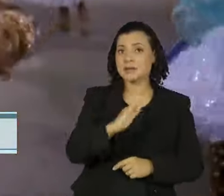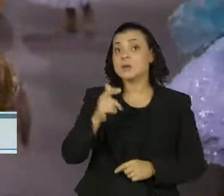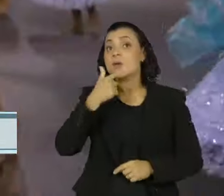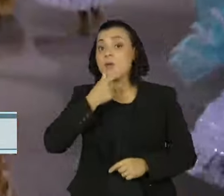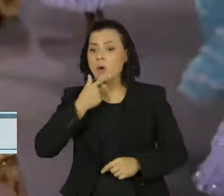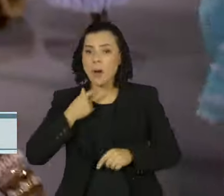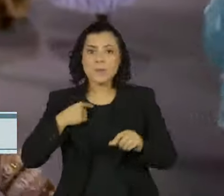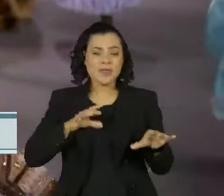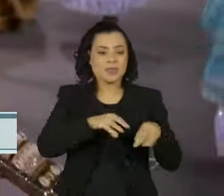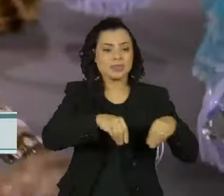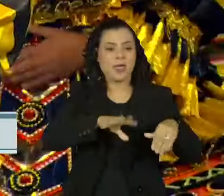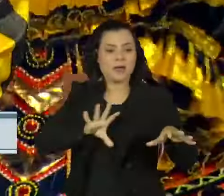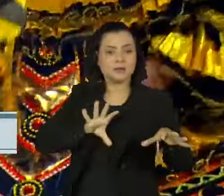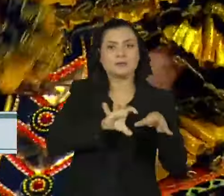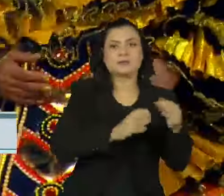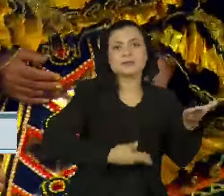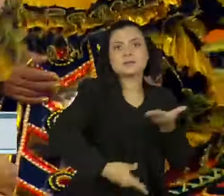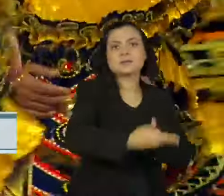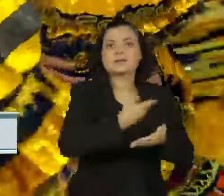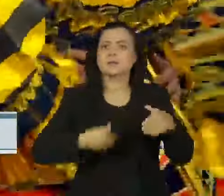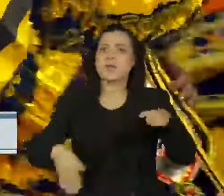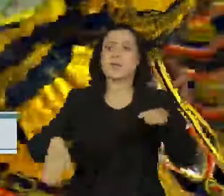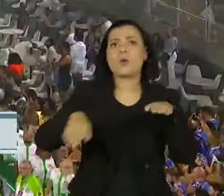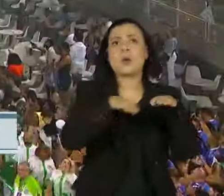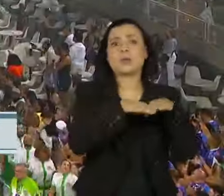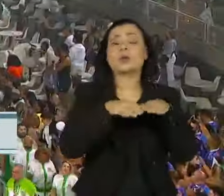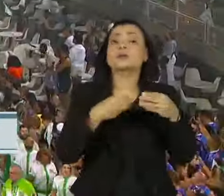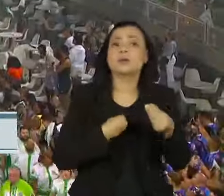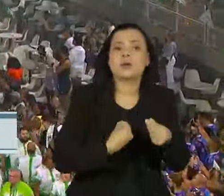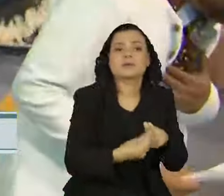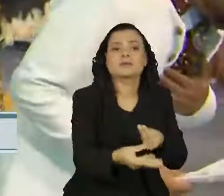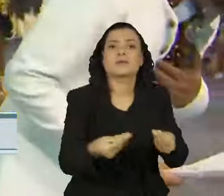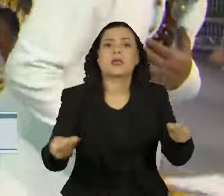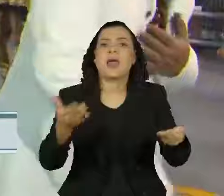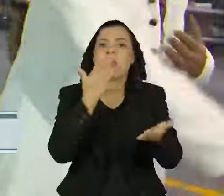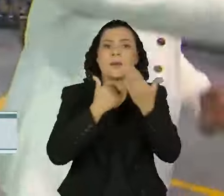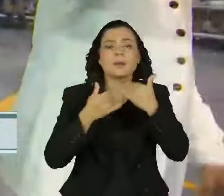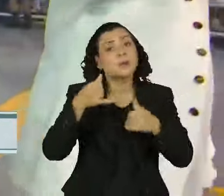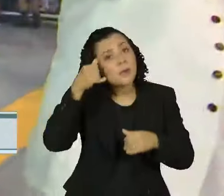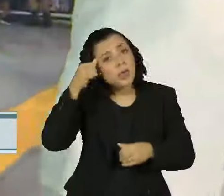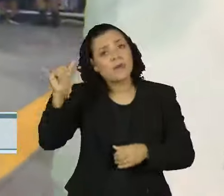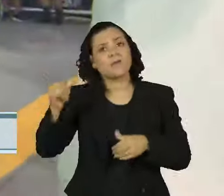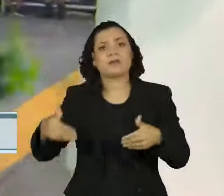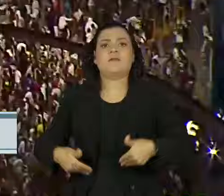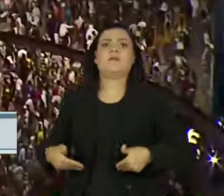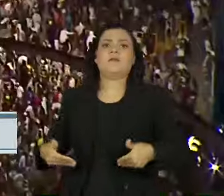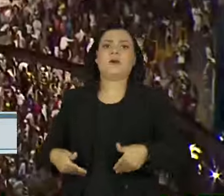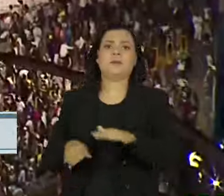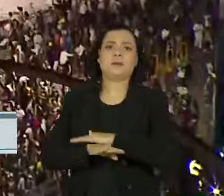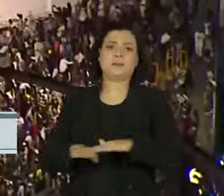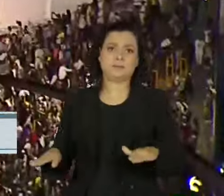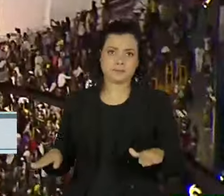com a terra e pediu mais igualdade na divisão de alimentos para acabar com a fome.